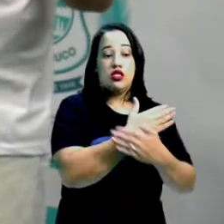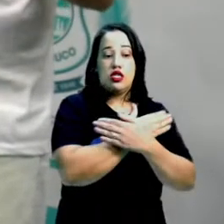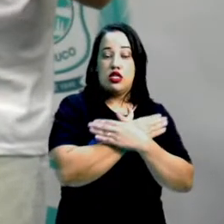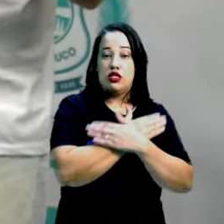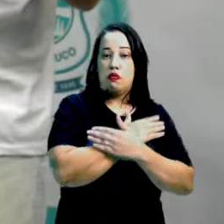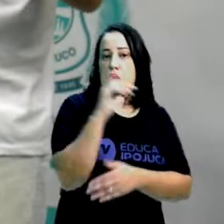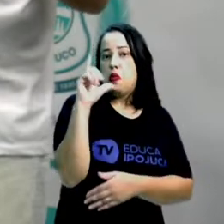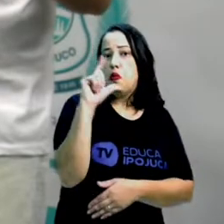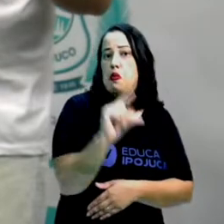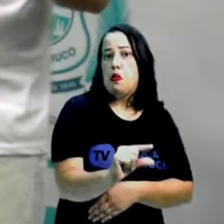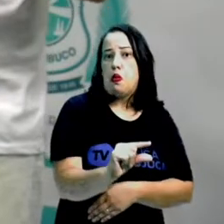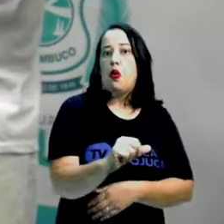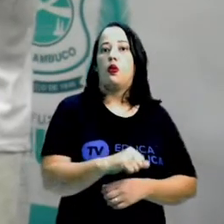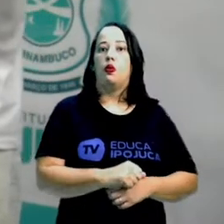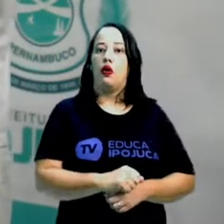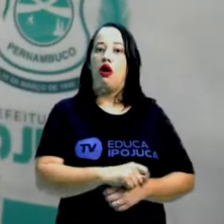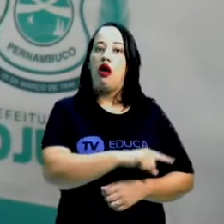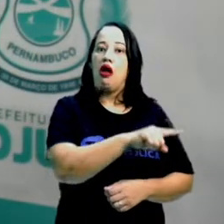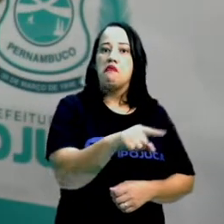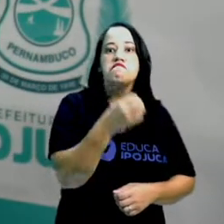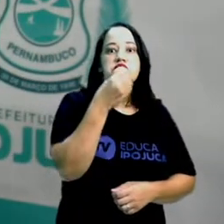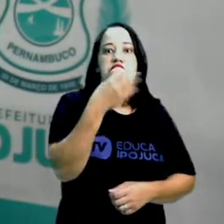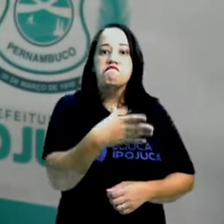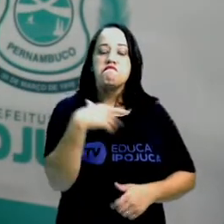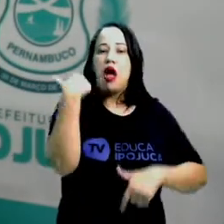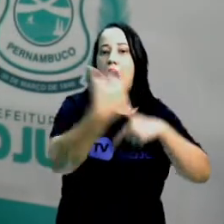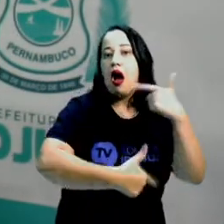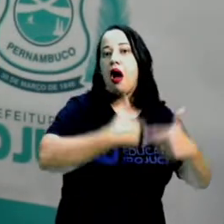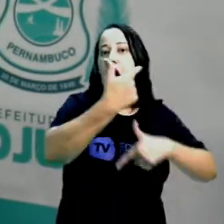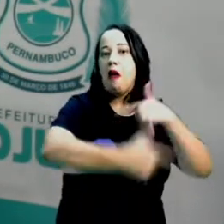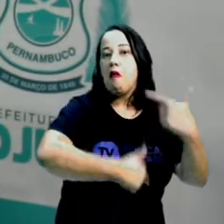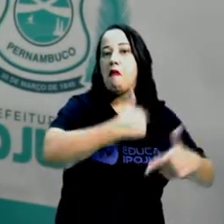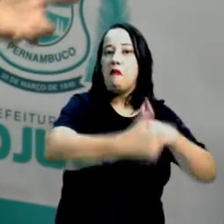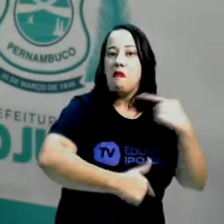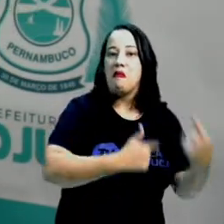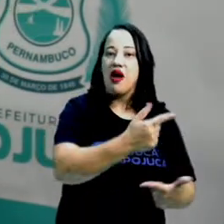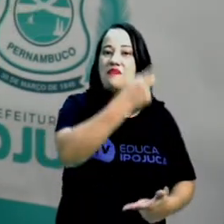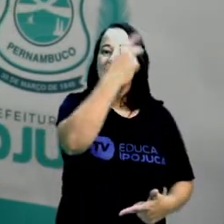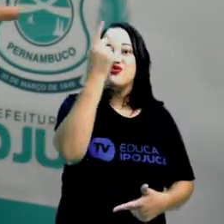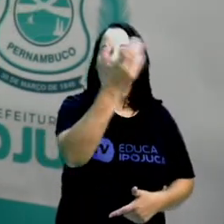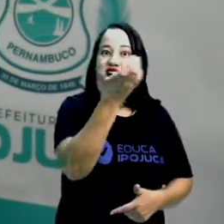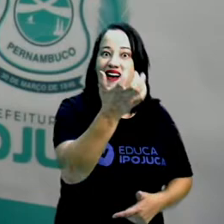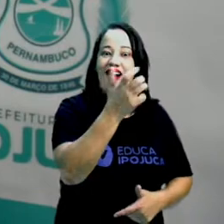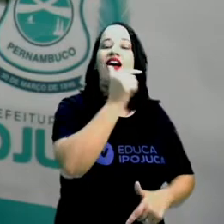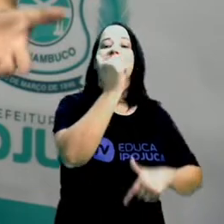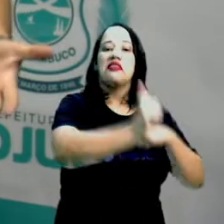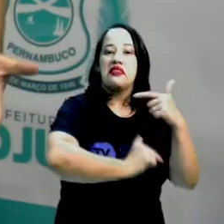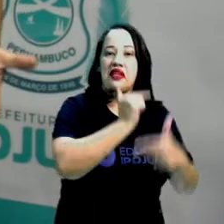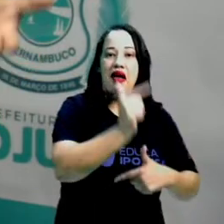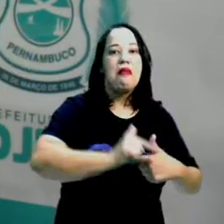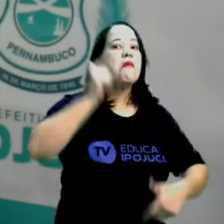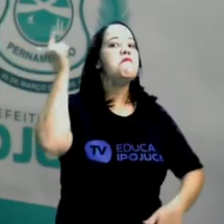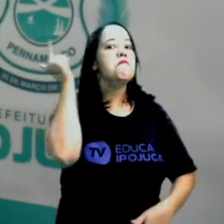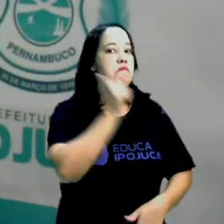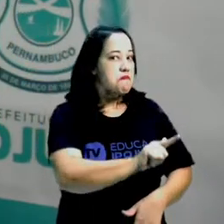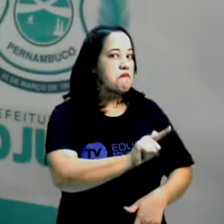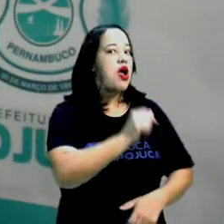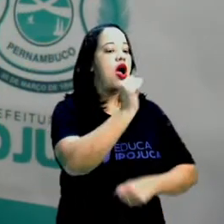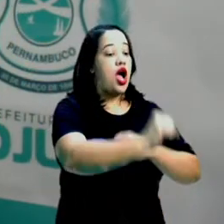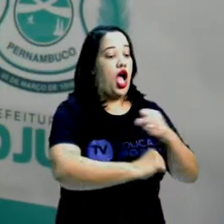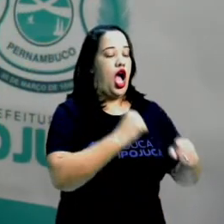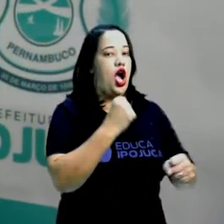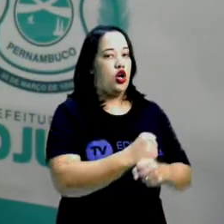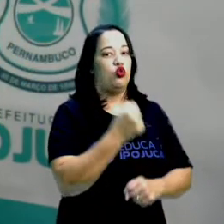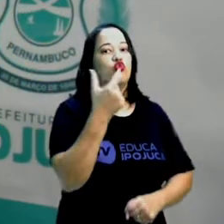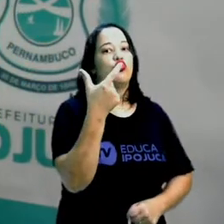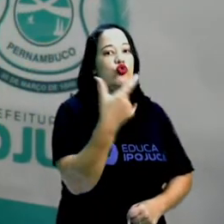eles viviam praticamente uma situação de pleno emprego então todo mundo que queria trabalho dos Estados Unidos conseguir esse nos anos de